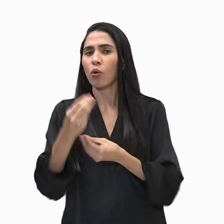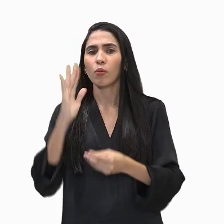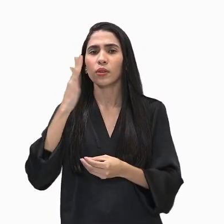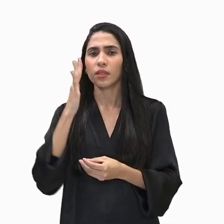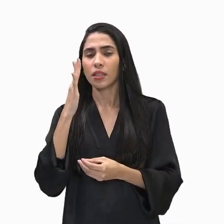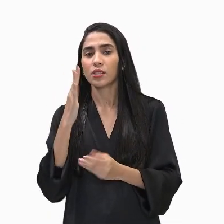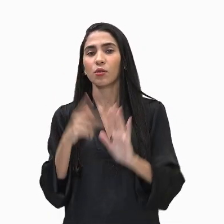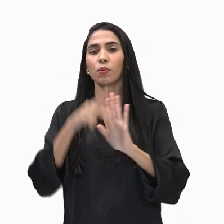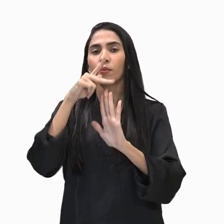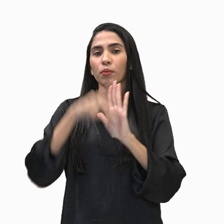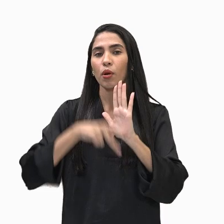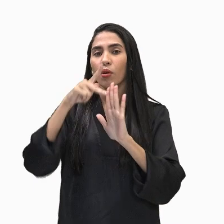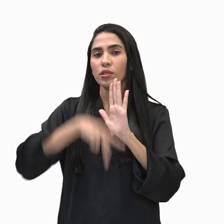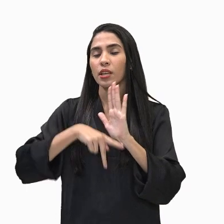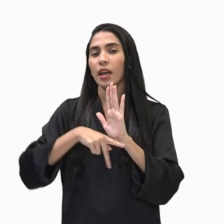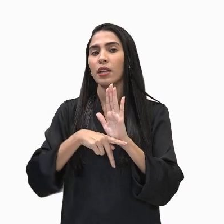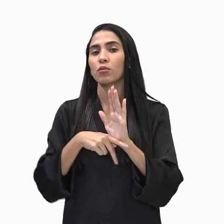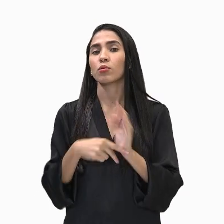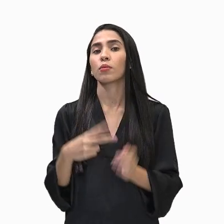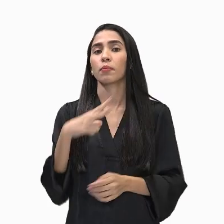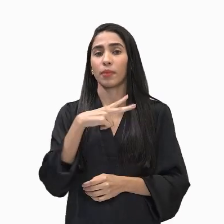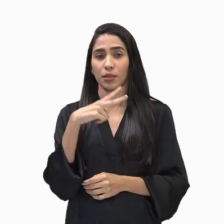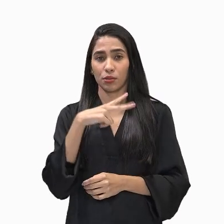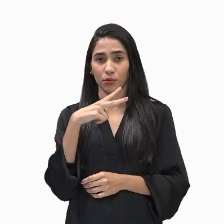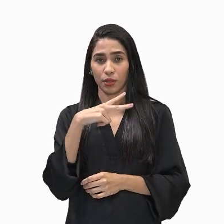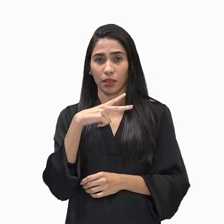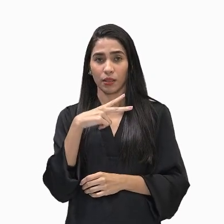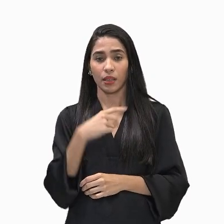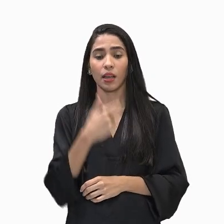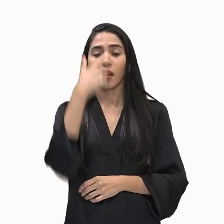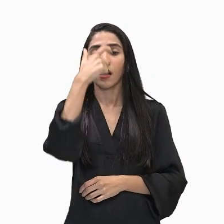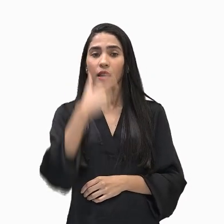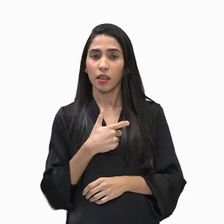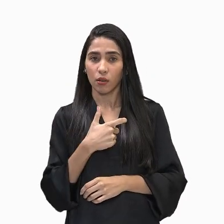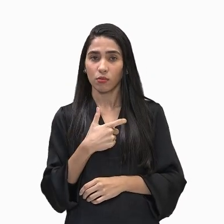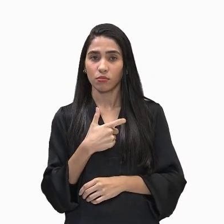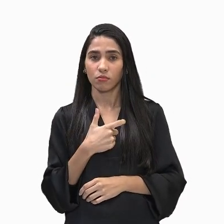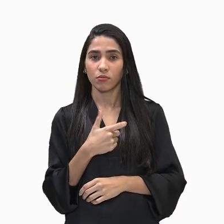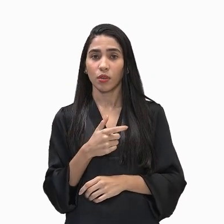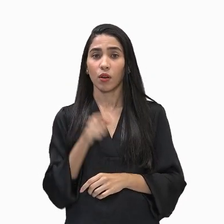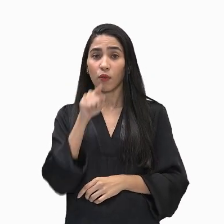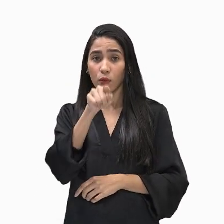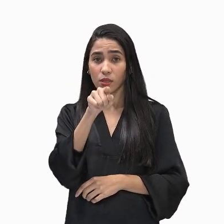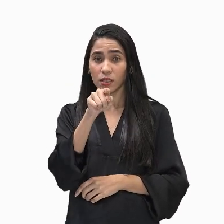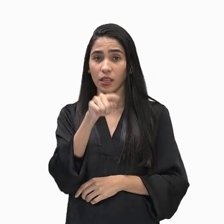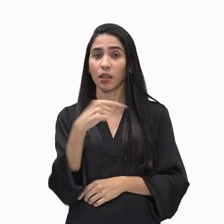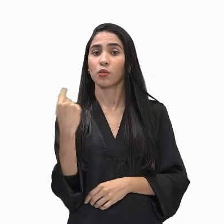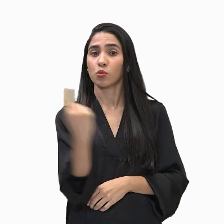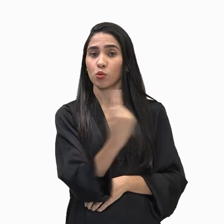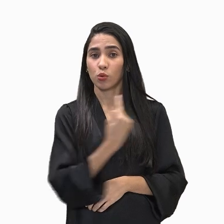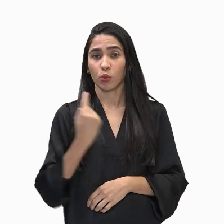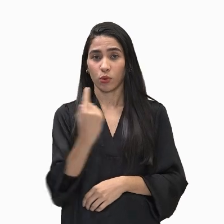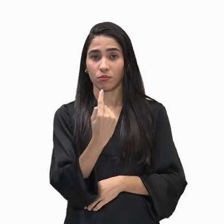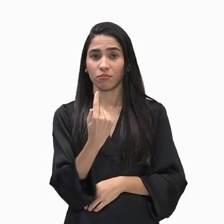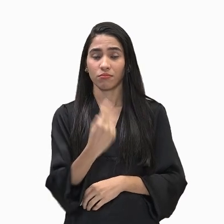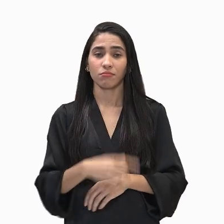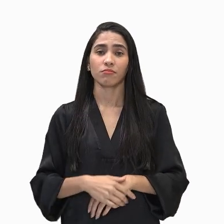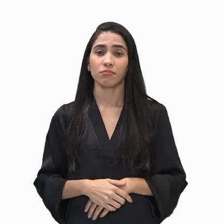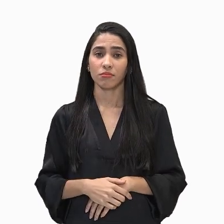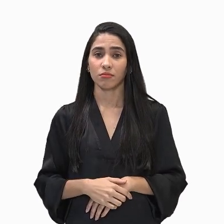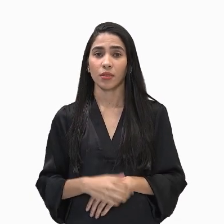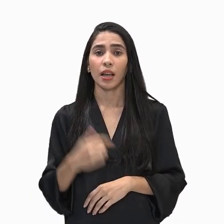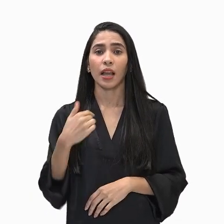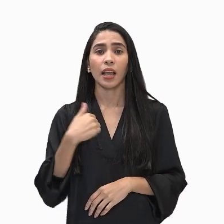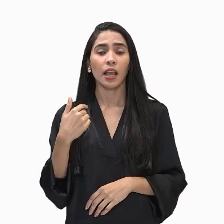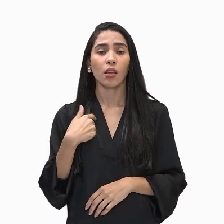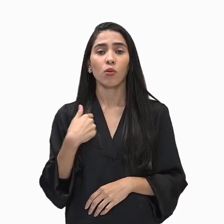um projeto individual. Então sou eu. Eu estou só agora. Eu me